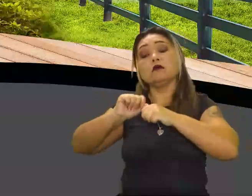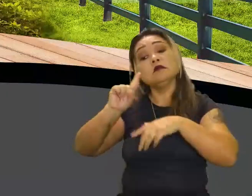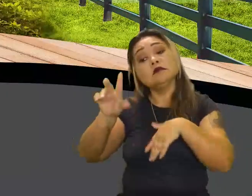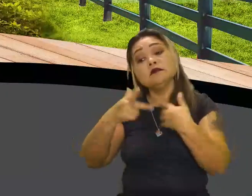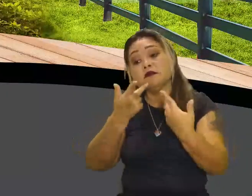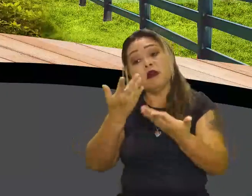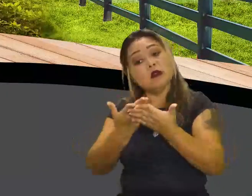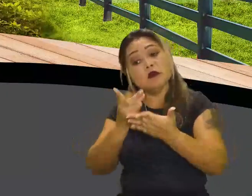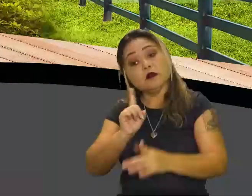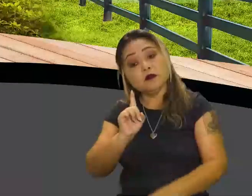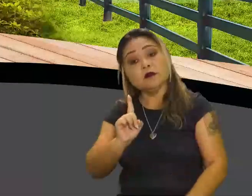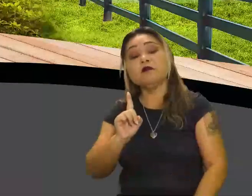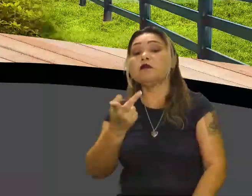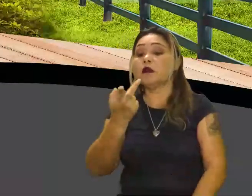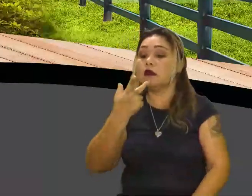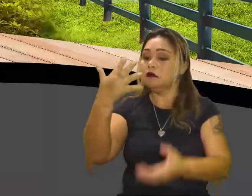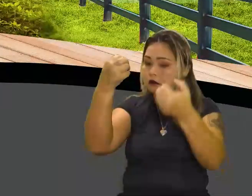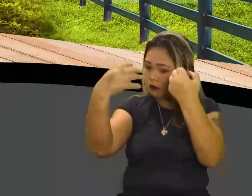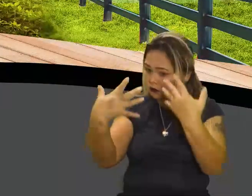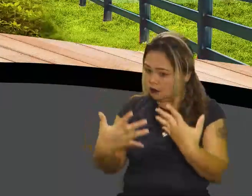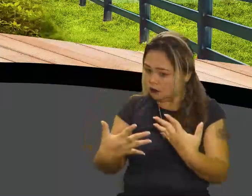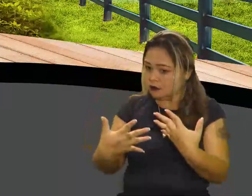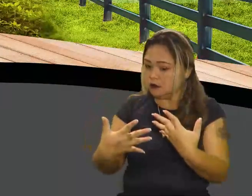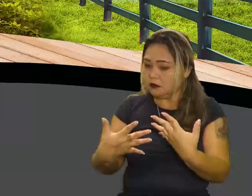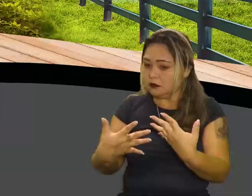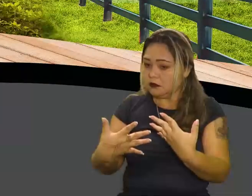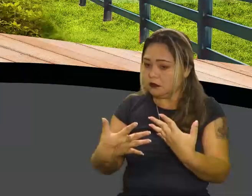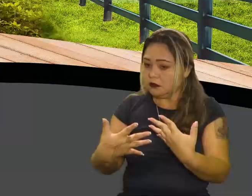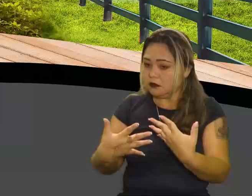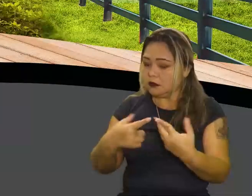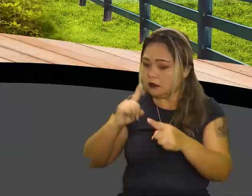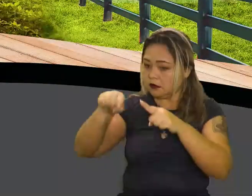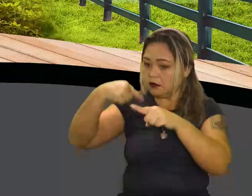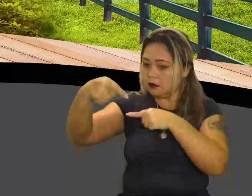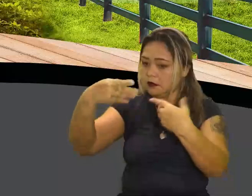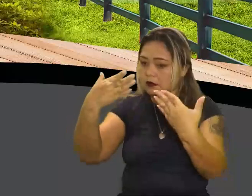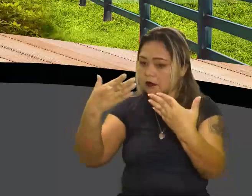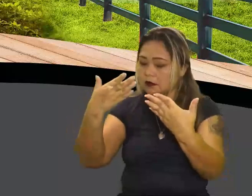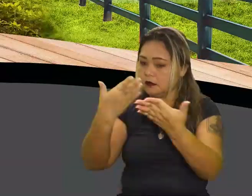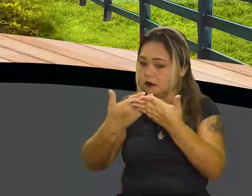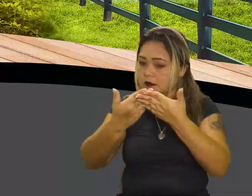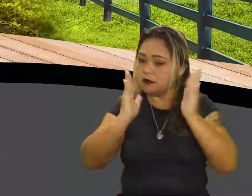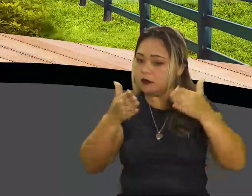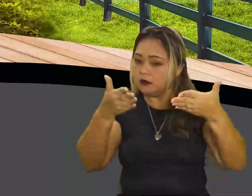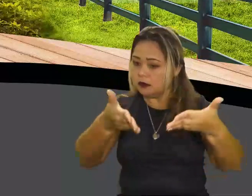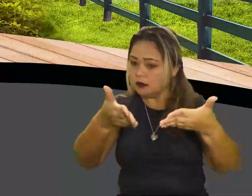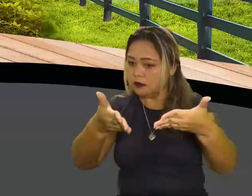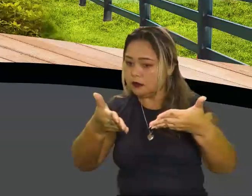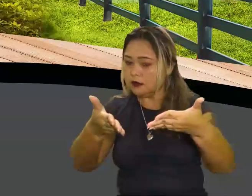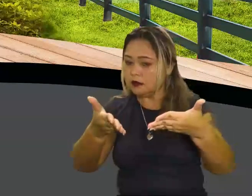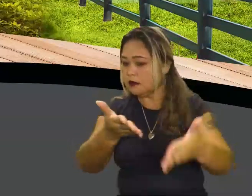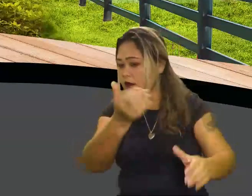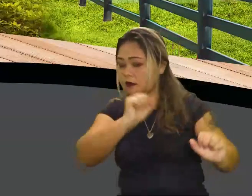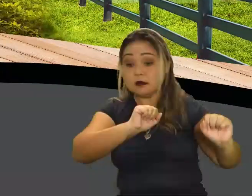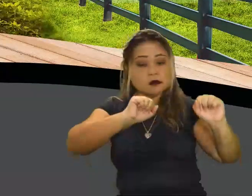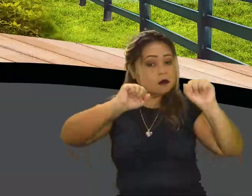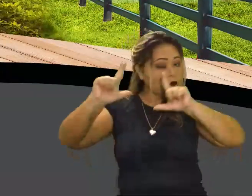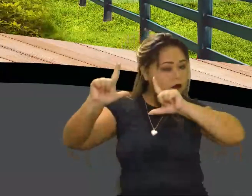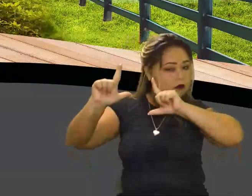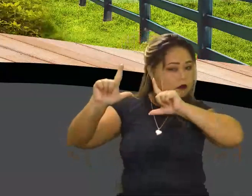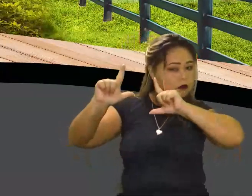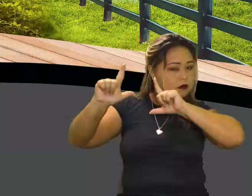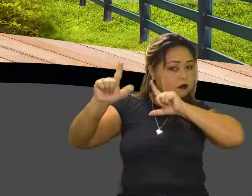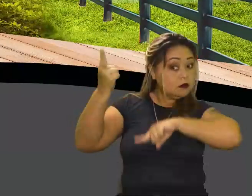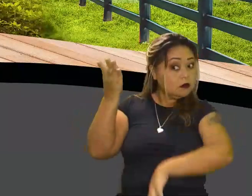Perpassei. Mas a gente vai explicar isso nas aulas específicas. Look at that!